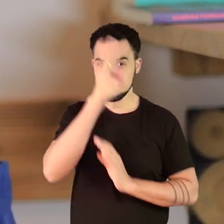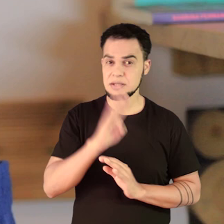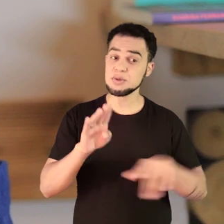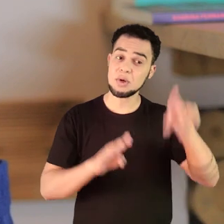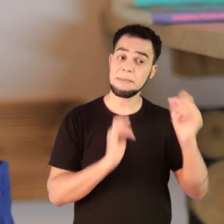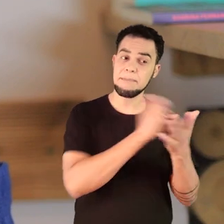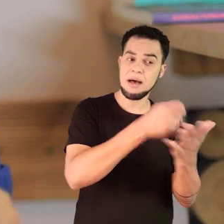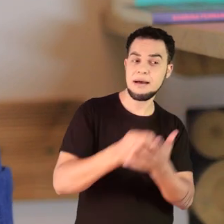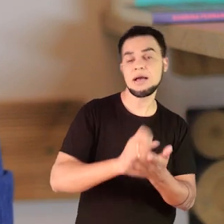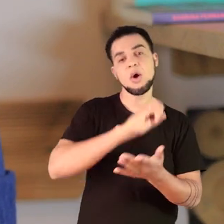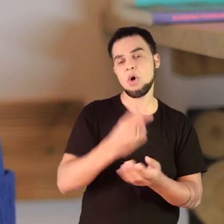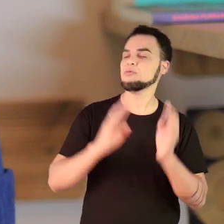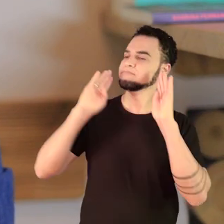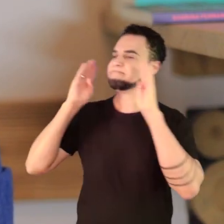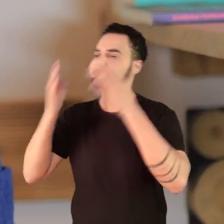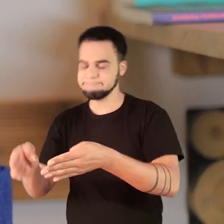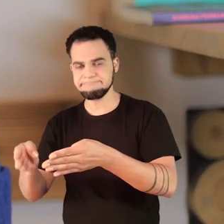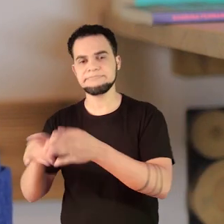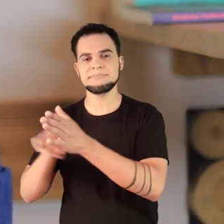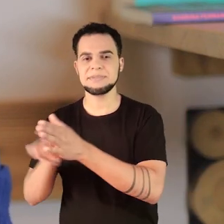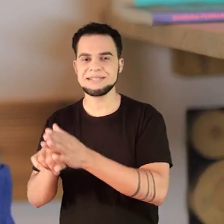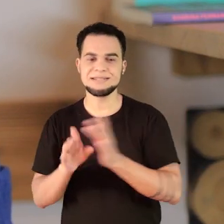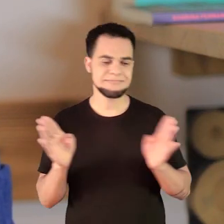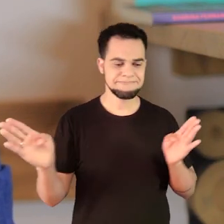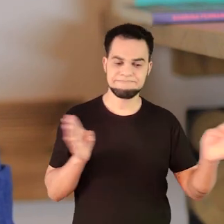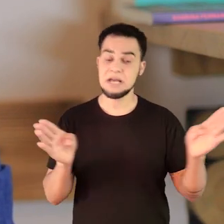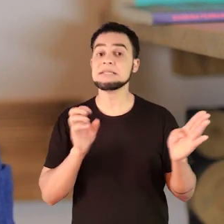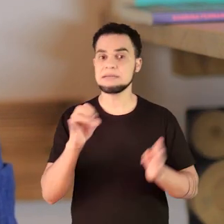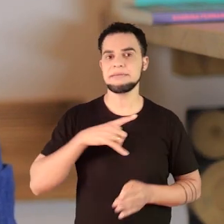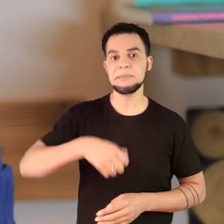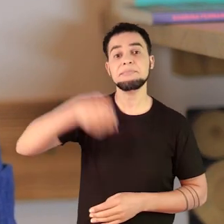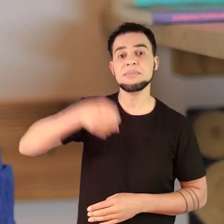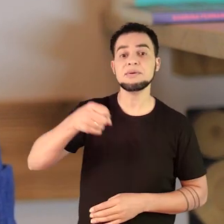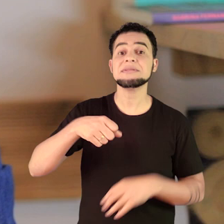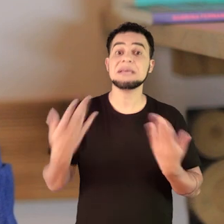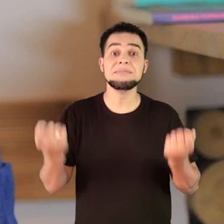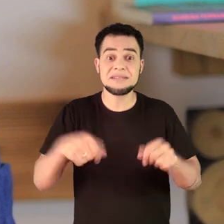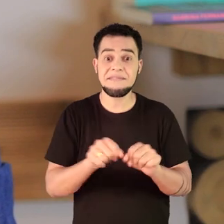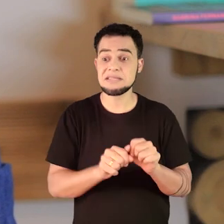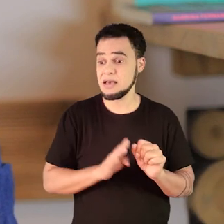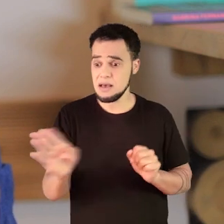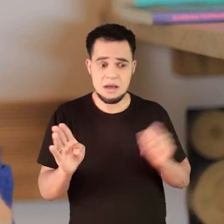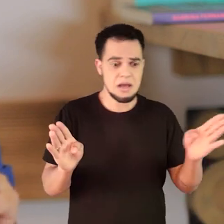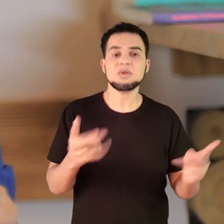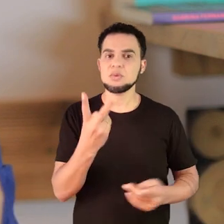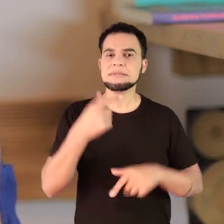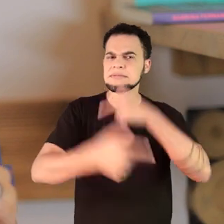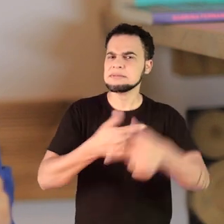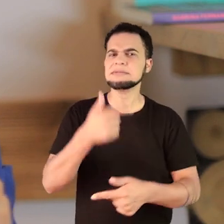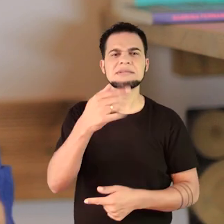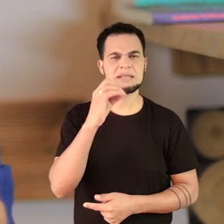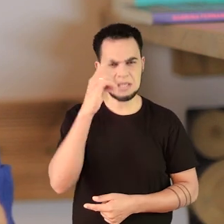poder pagar as contas ou se dedicar integralmente à pesquisa, isso quando tem bolsa, e acabar tendo que fazer as duas coisas e acabar